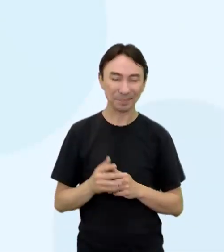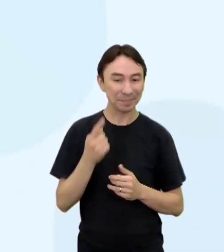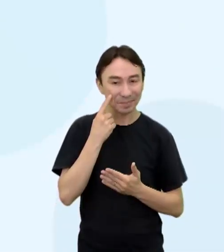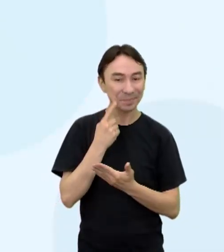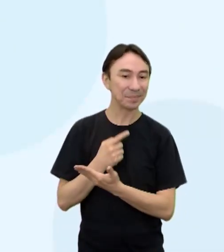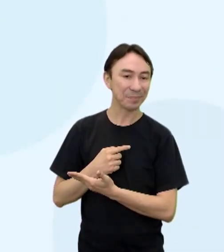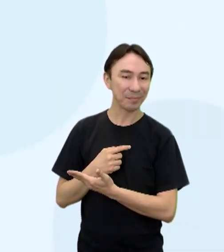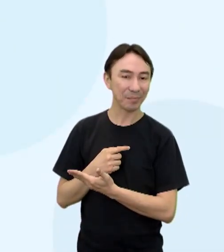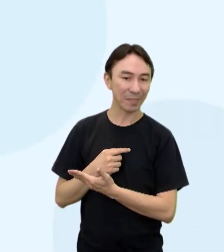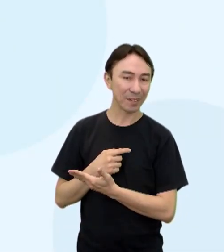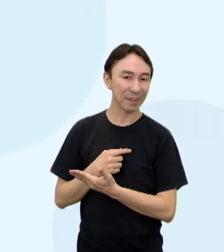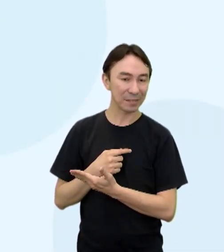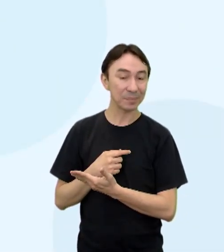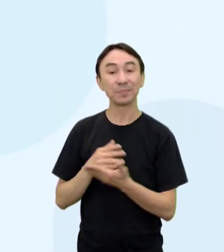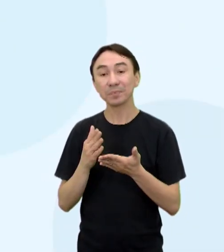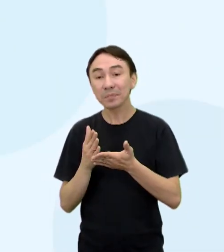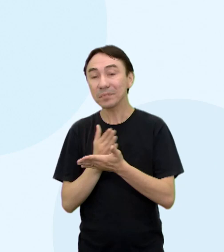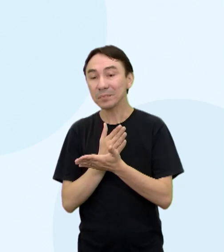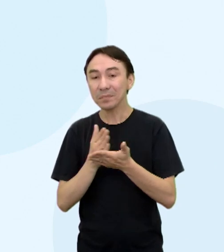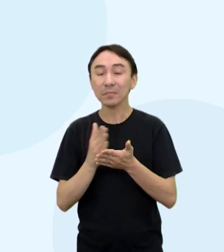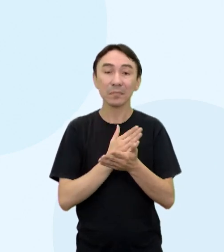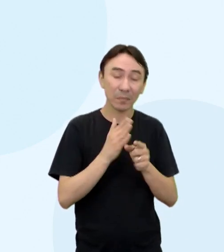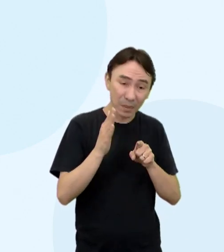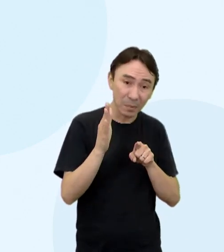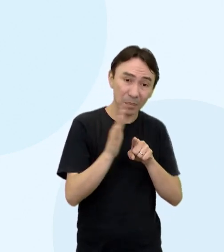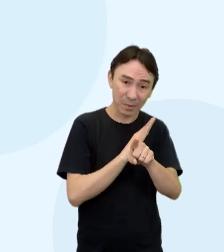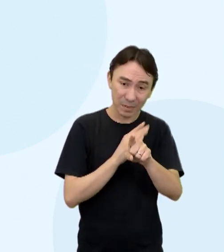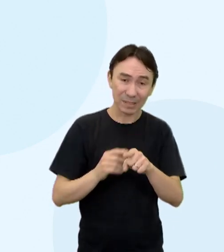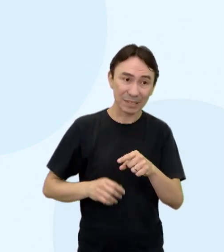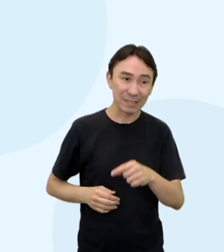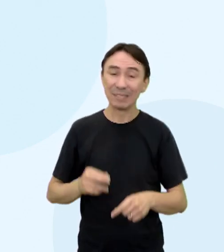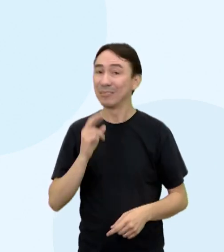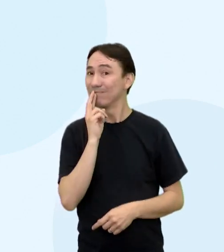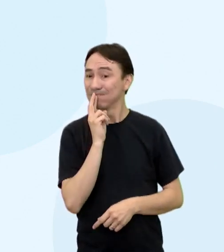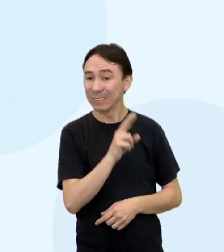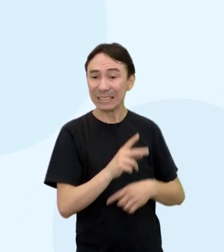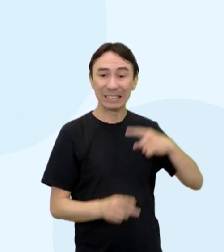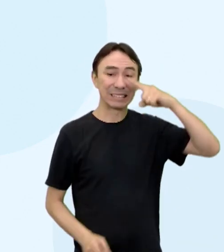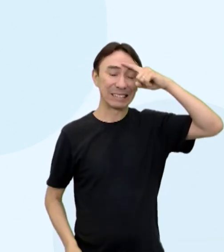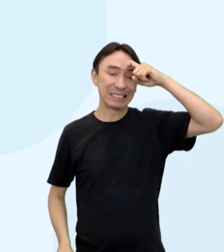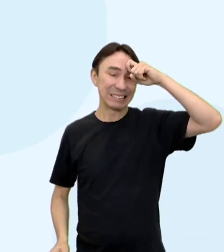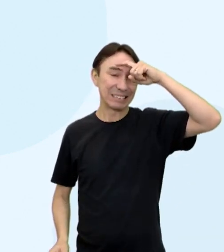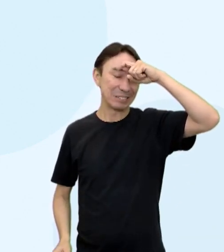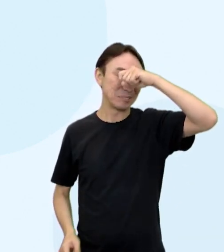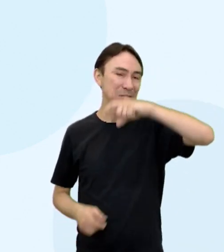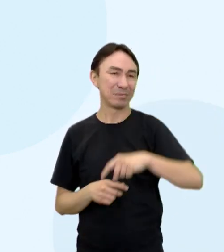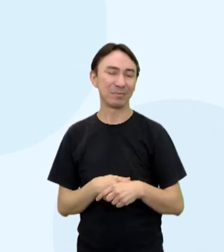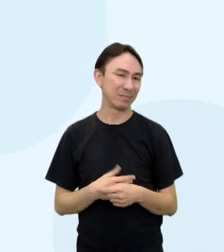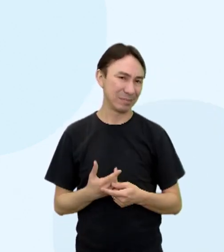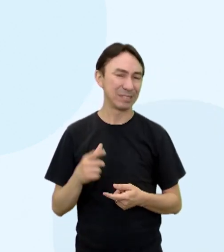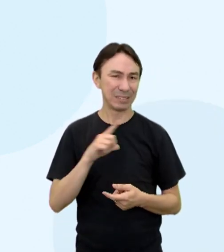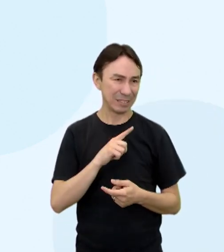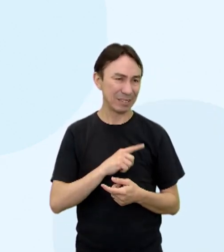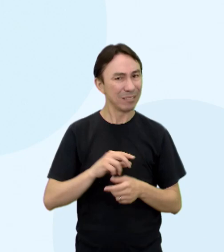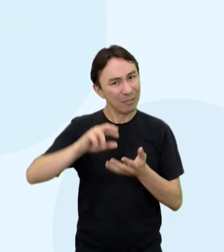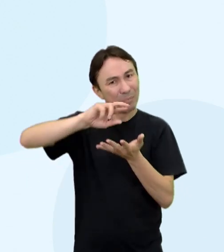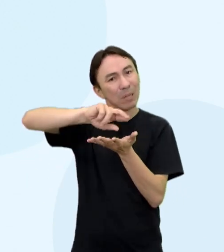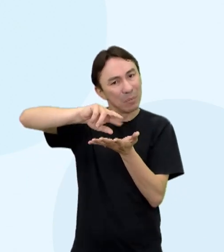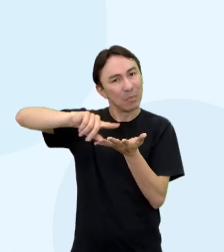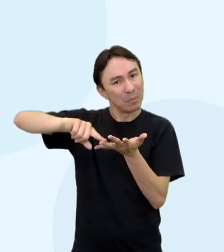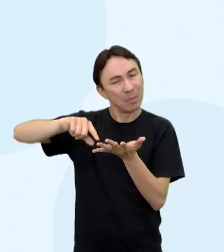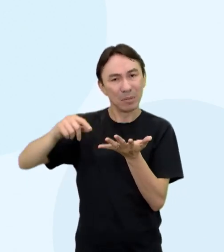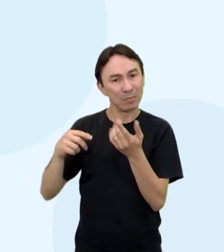gente, ó. Algumas dessas perguntas podem ser muito difíceis de serem respondidas, pois dependem de muitas condições. Sim.